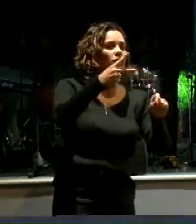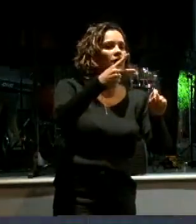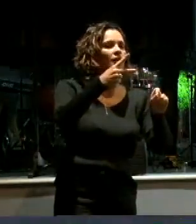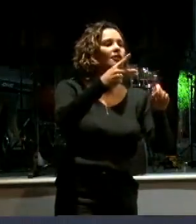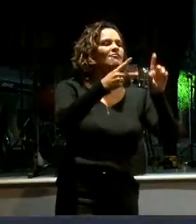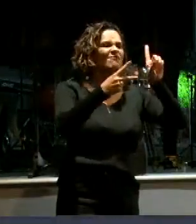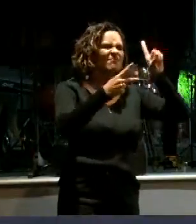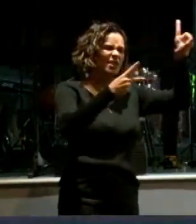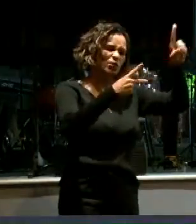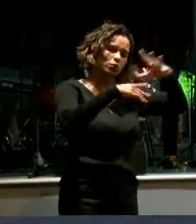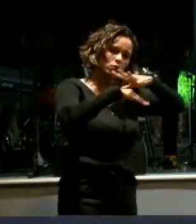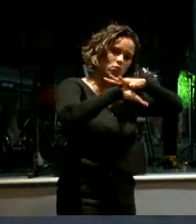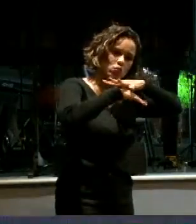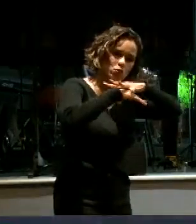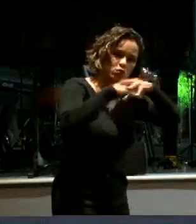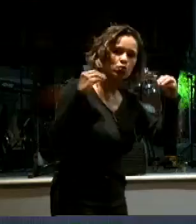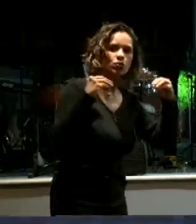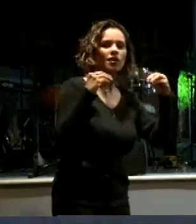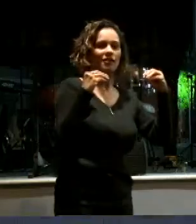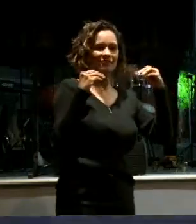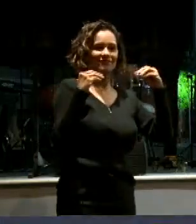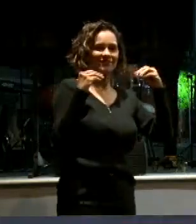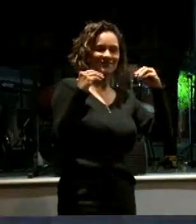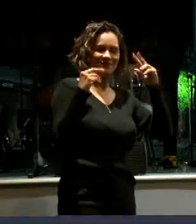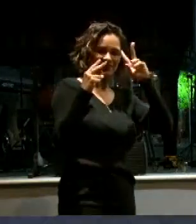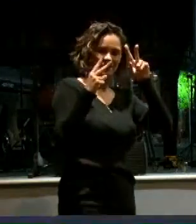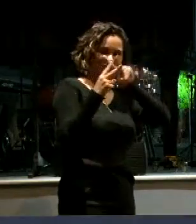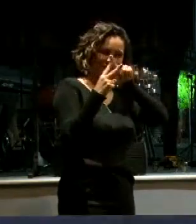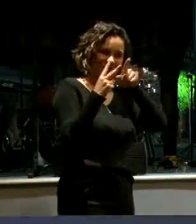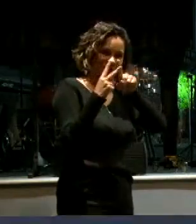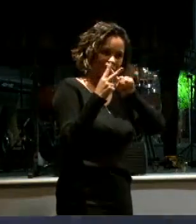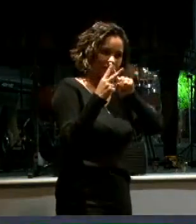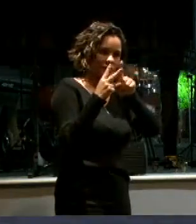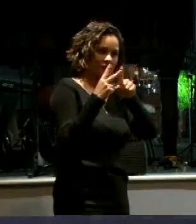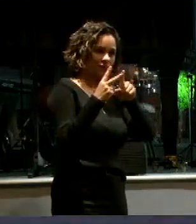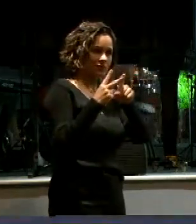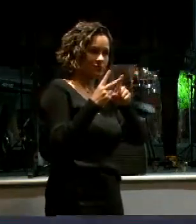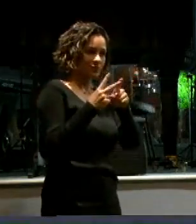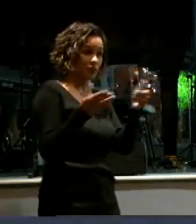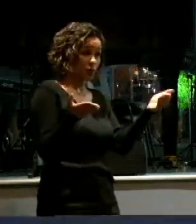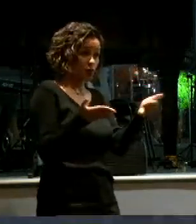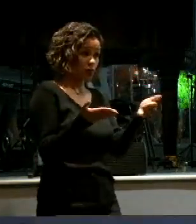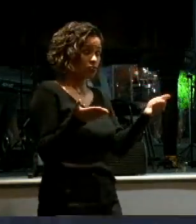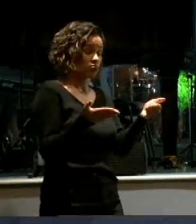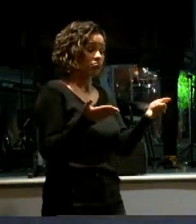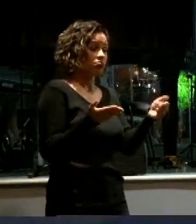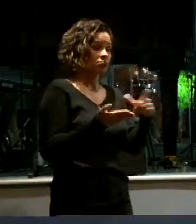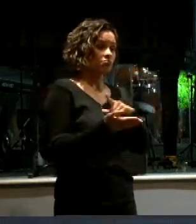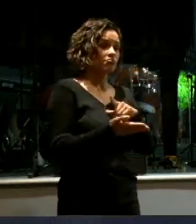Jeová Rafá apareceu aqui. Um Deus que cura.